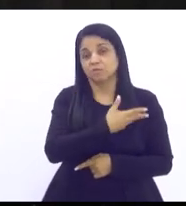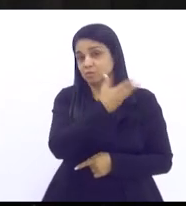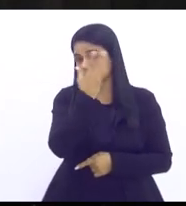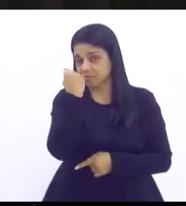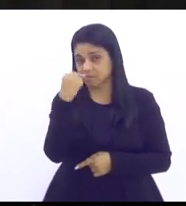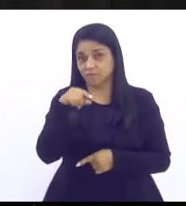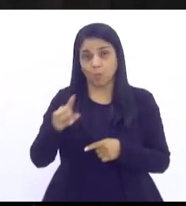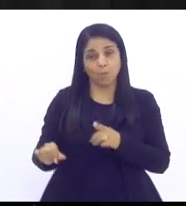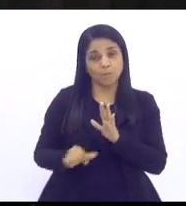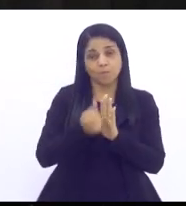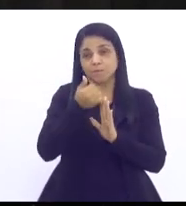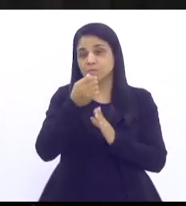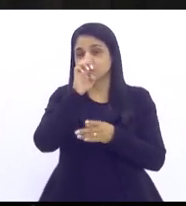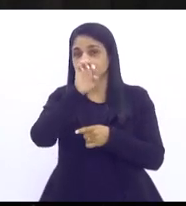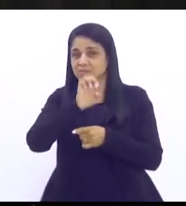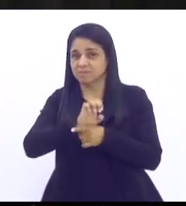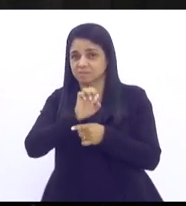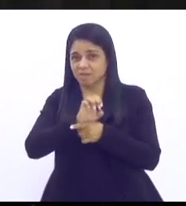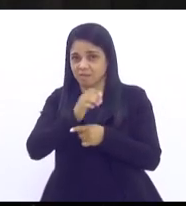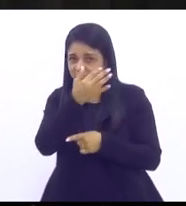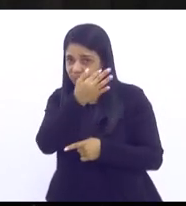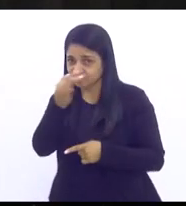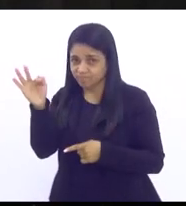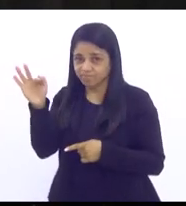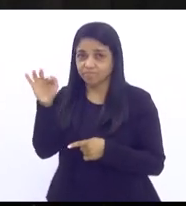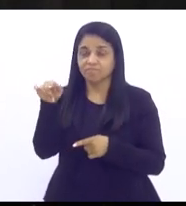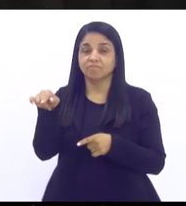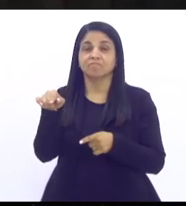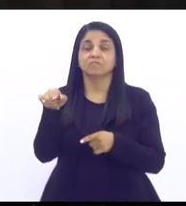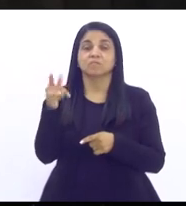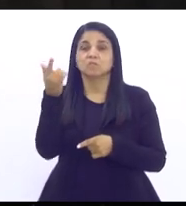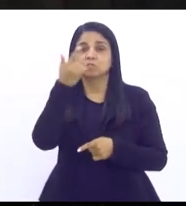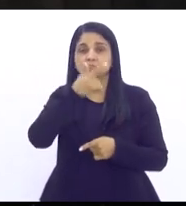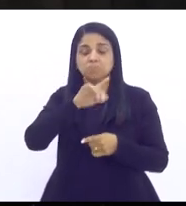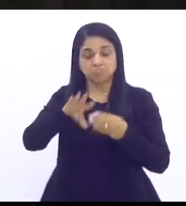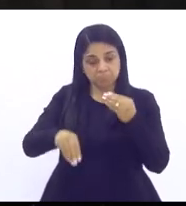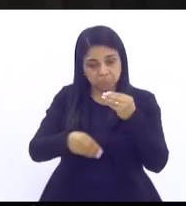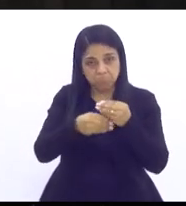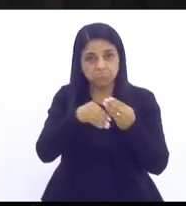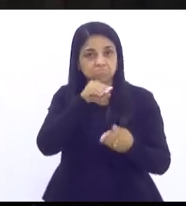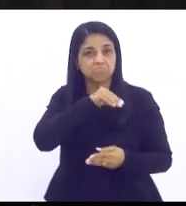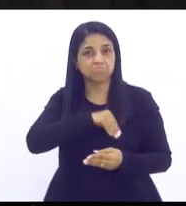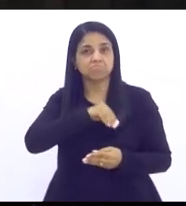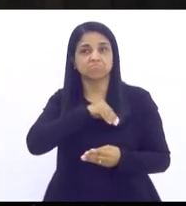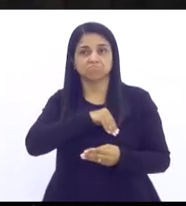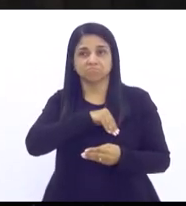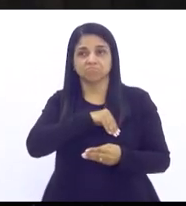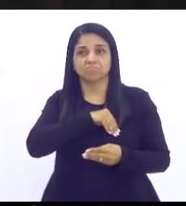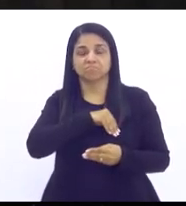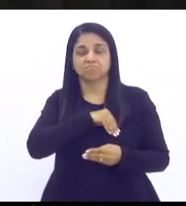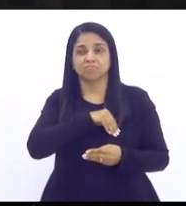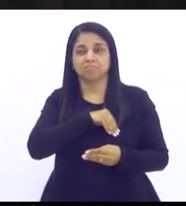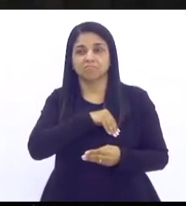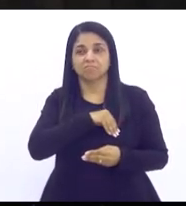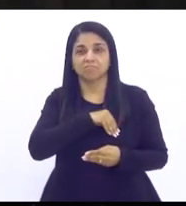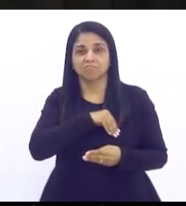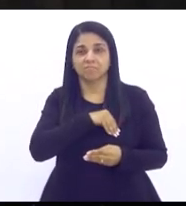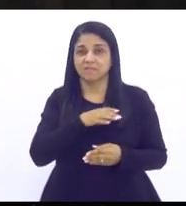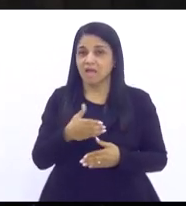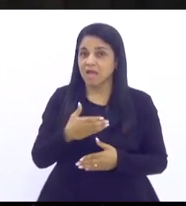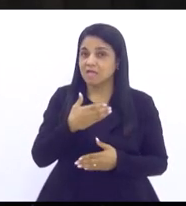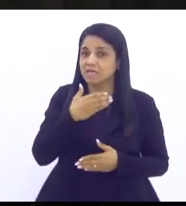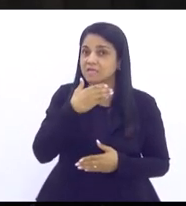primeiro Estado da Federação a implementar um piso regional, muito em função já da crise